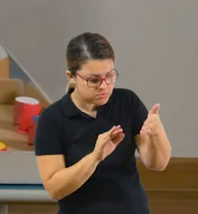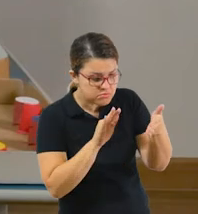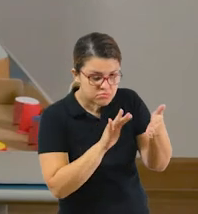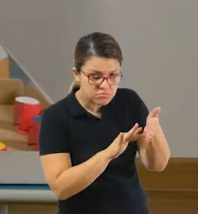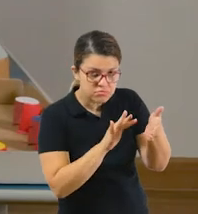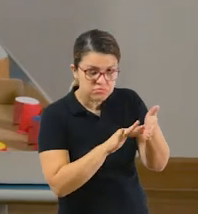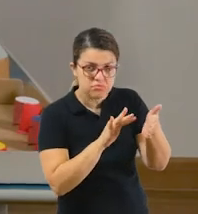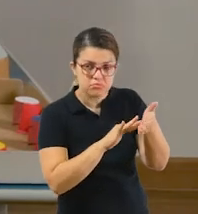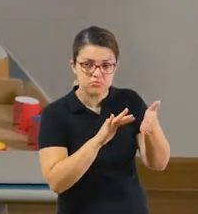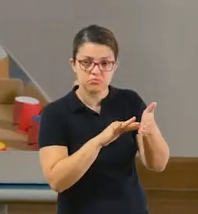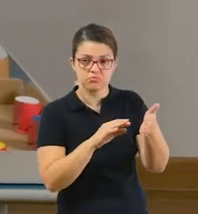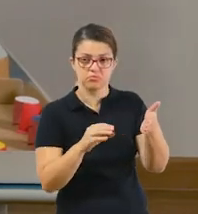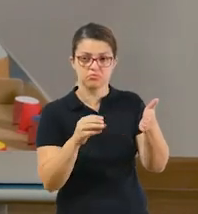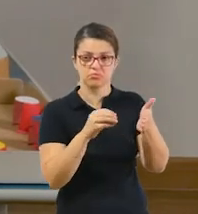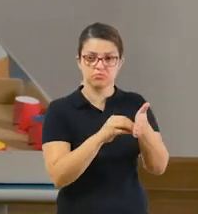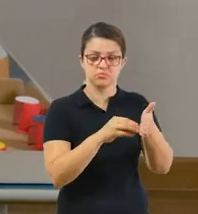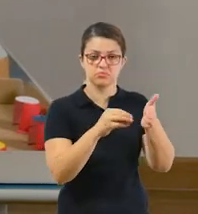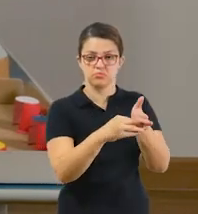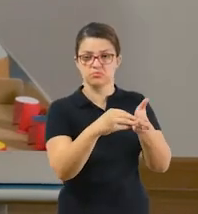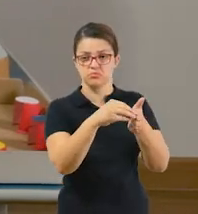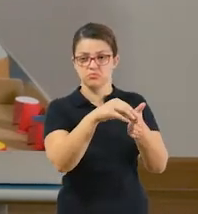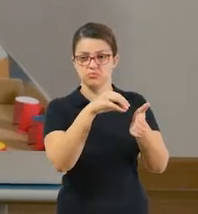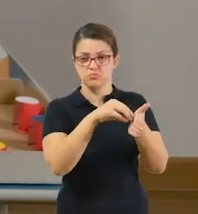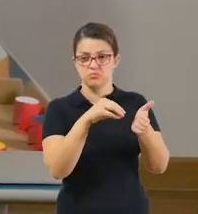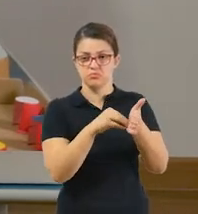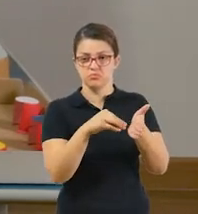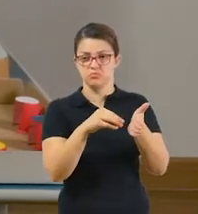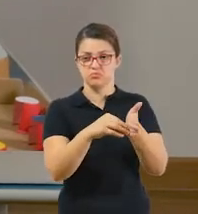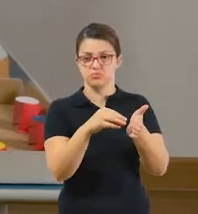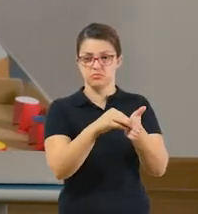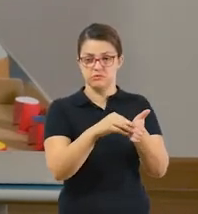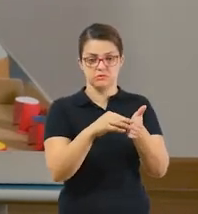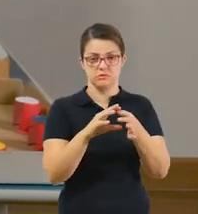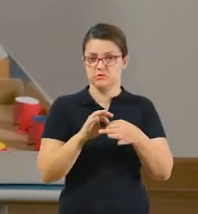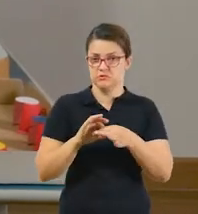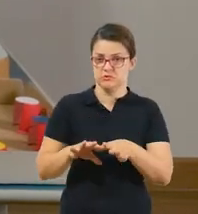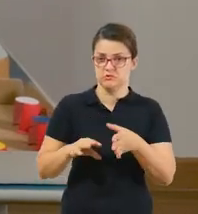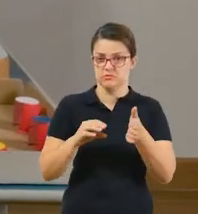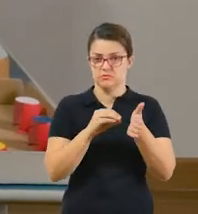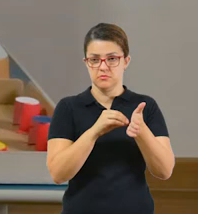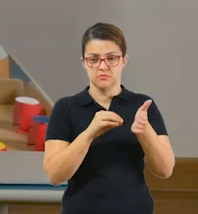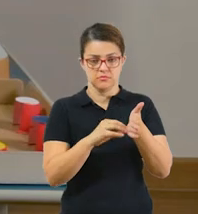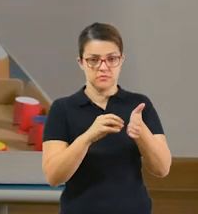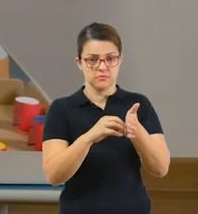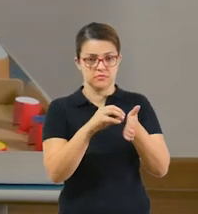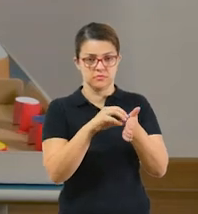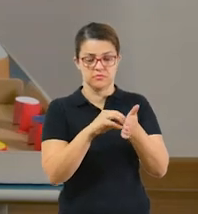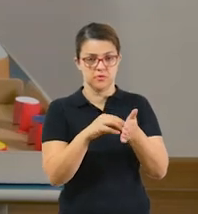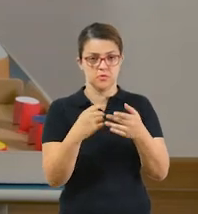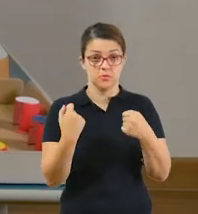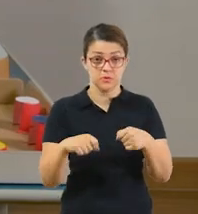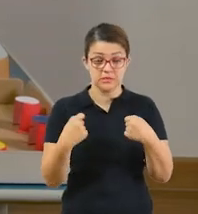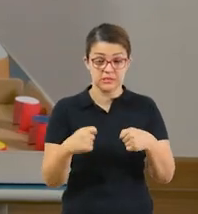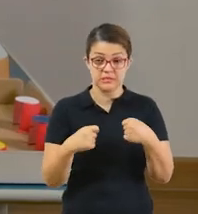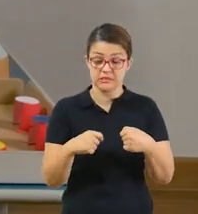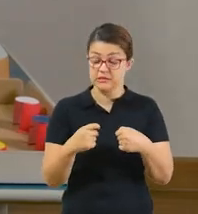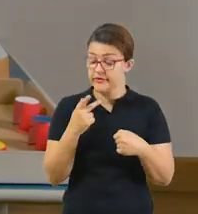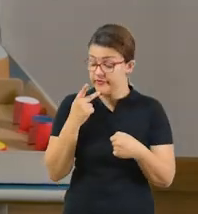vá pressionando mesmo. Porque a tampinha não vai ficar. E aí você deixa ela